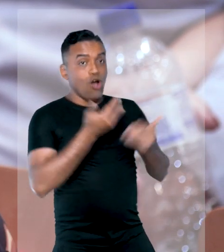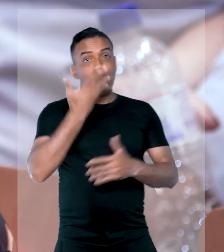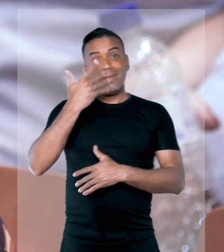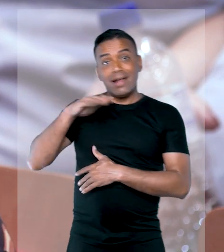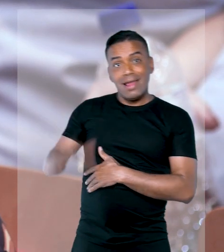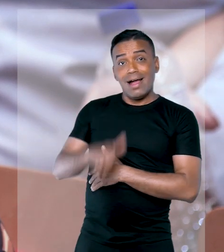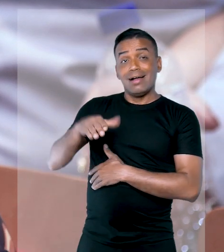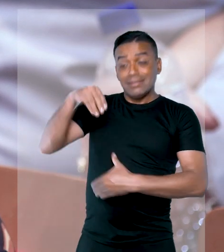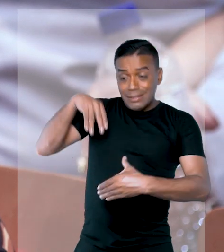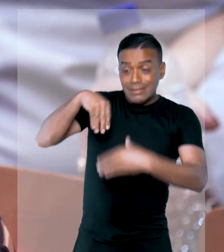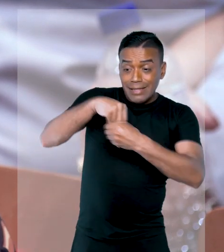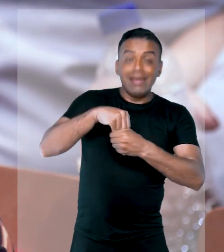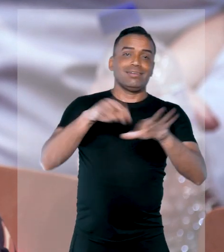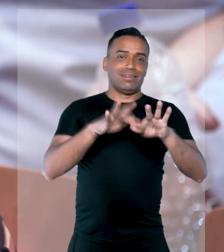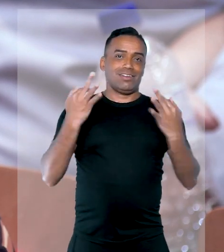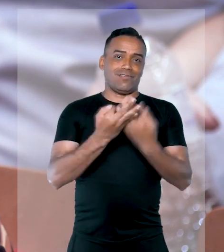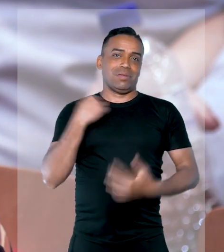a família, né?